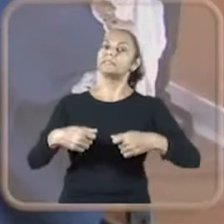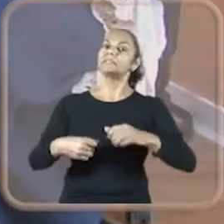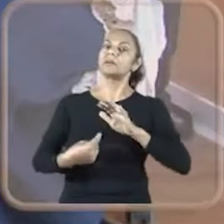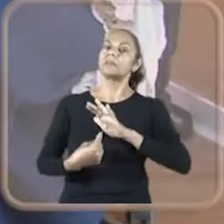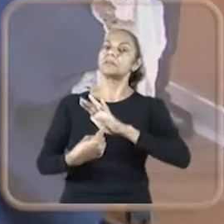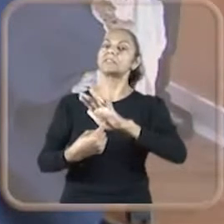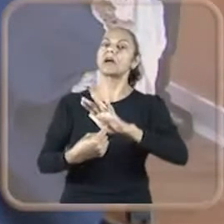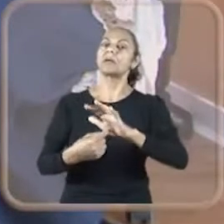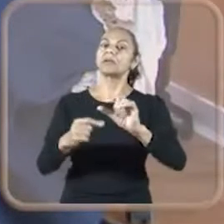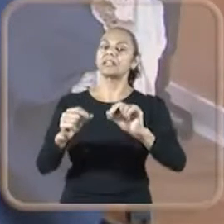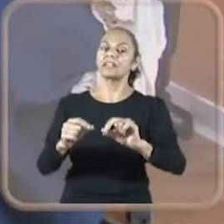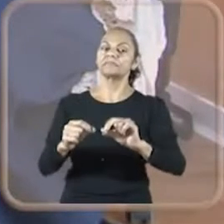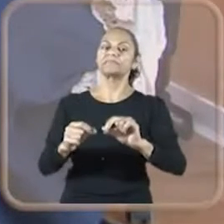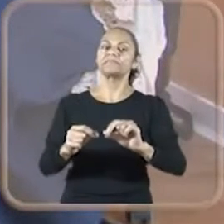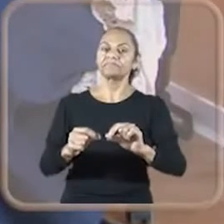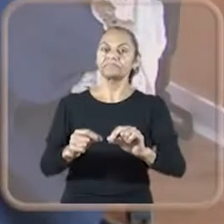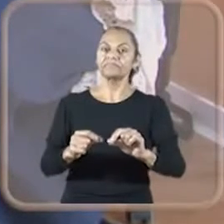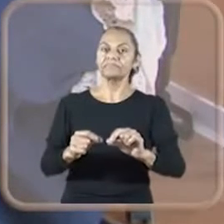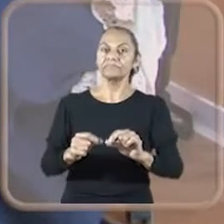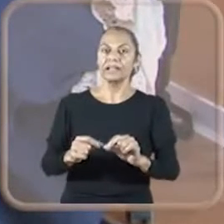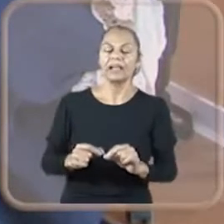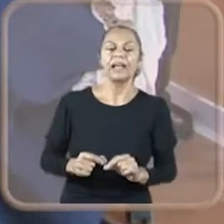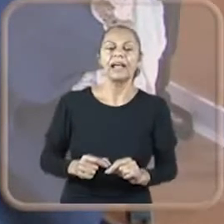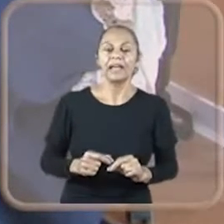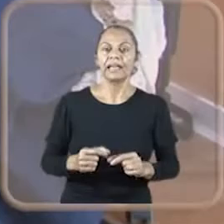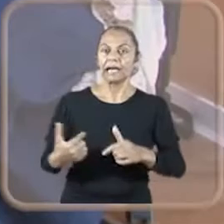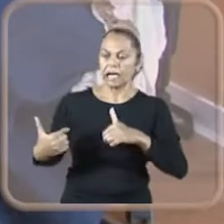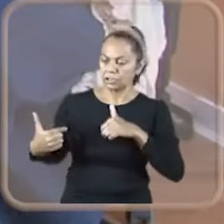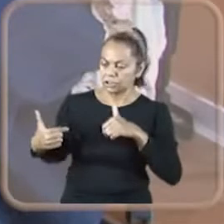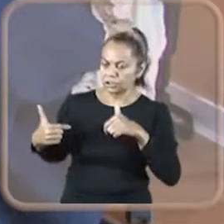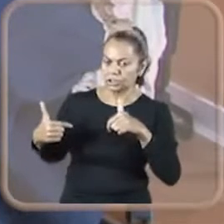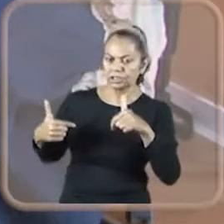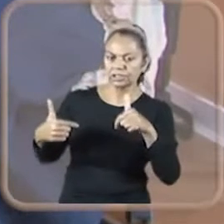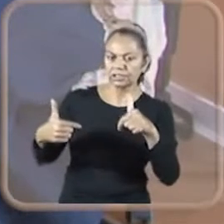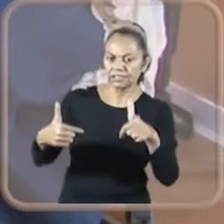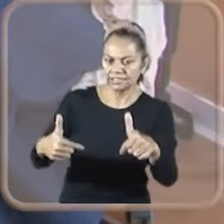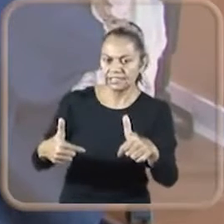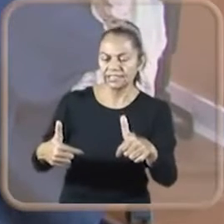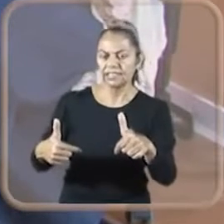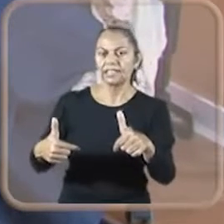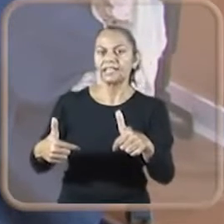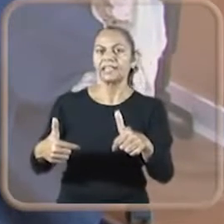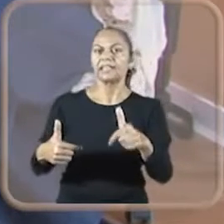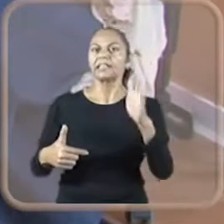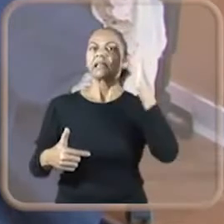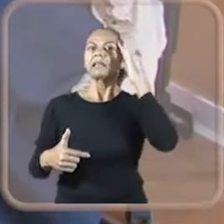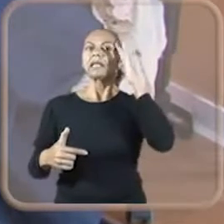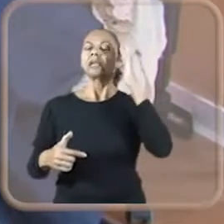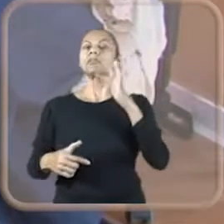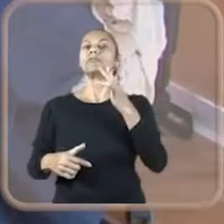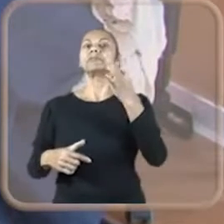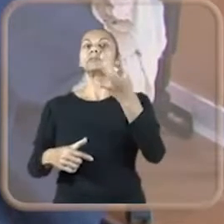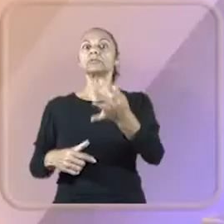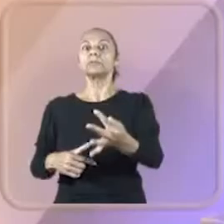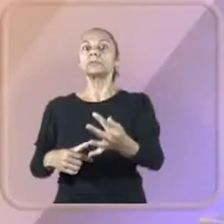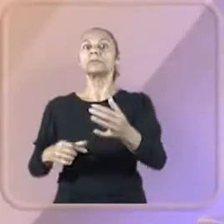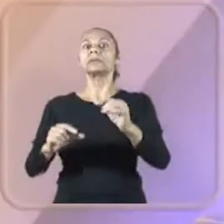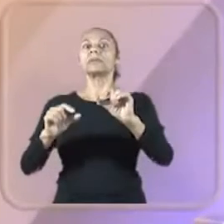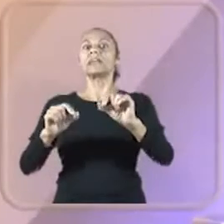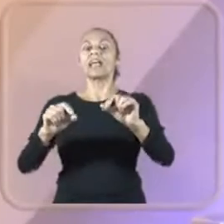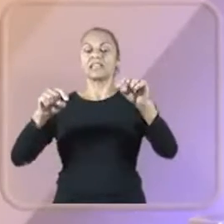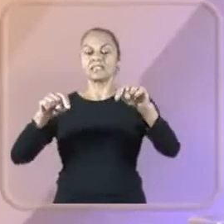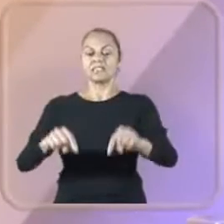gente possa semear, né, usar o termo, que a gente possa semear as práticas